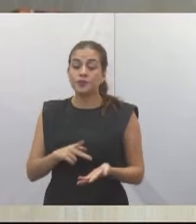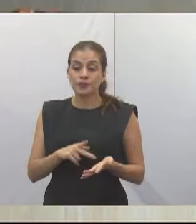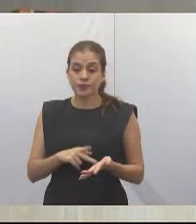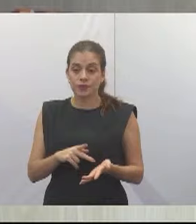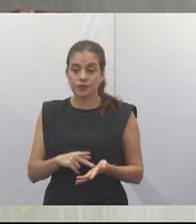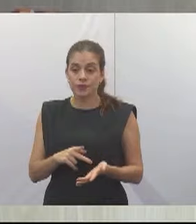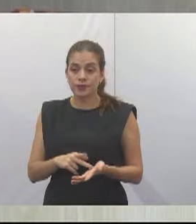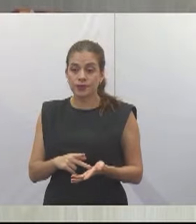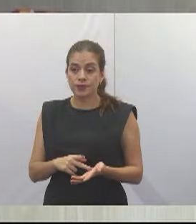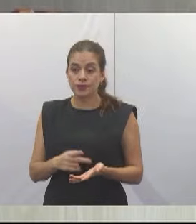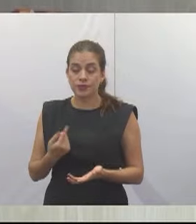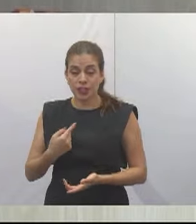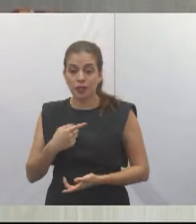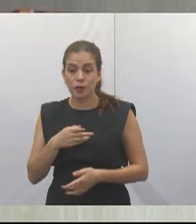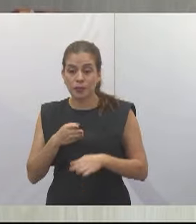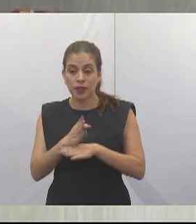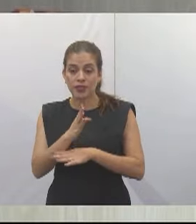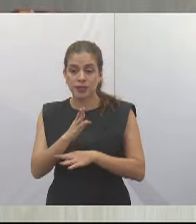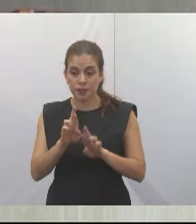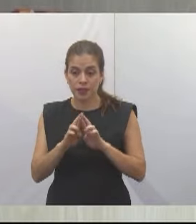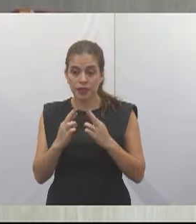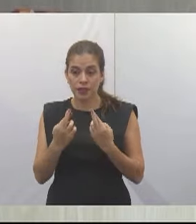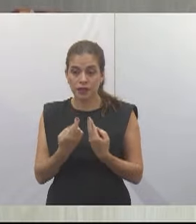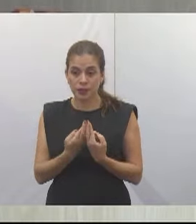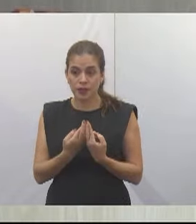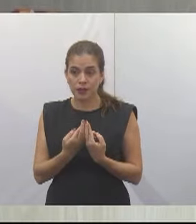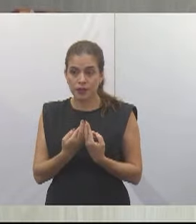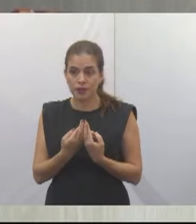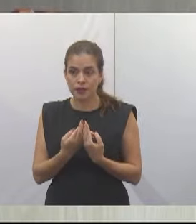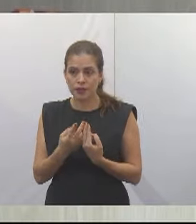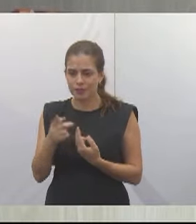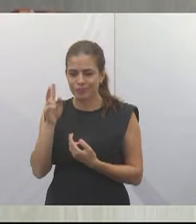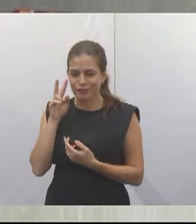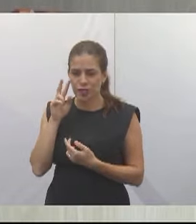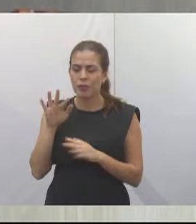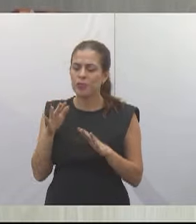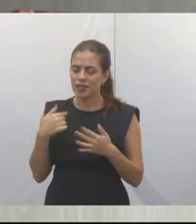Realmente, eu estava nessa reunião também, vereador. Apesar de eu não lembrar, eu estava também.